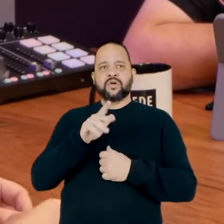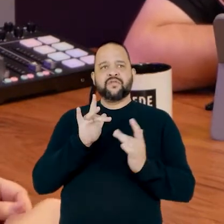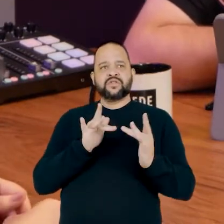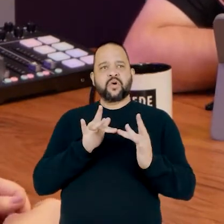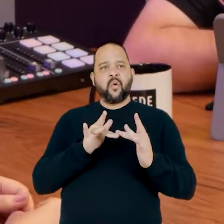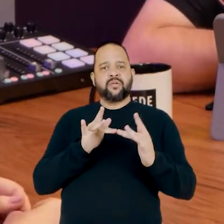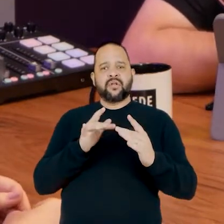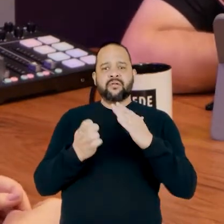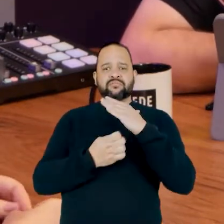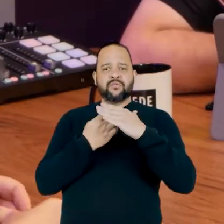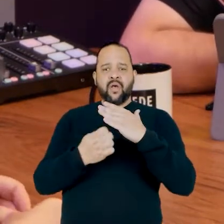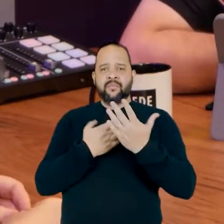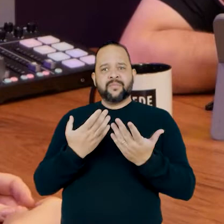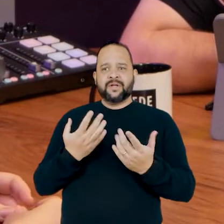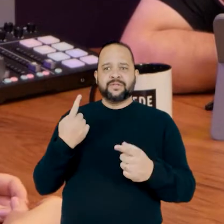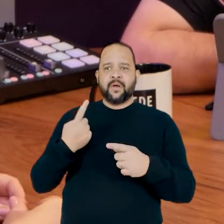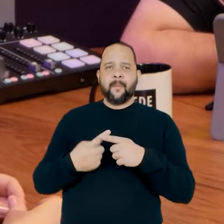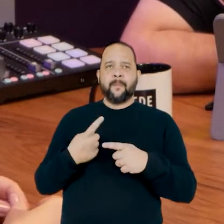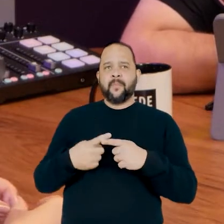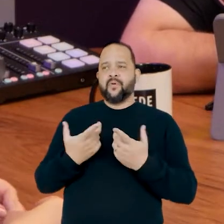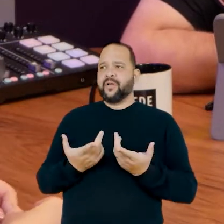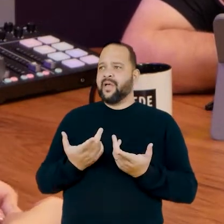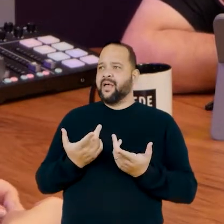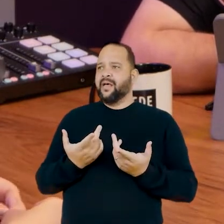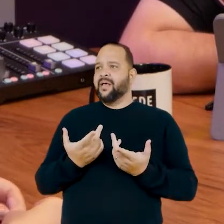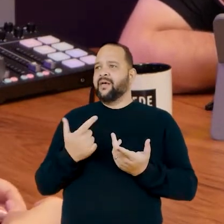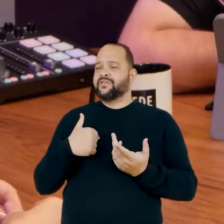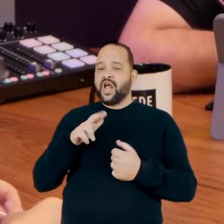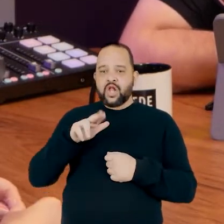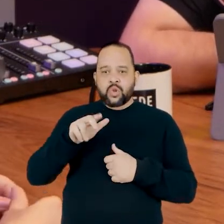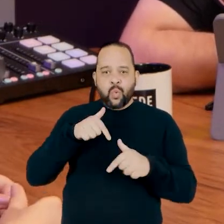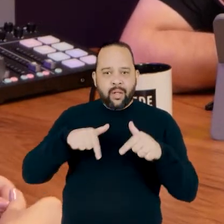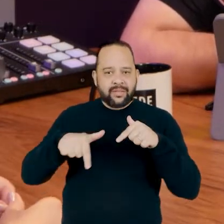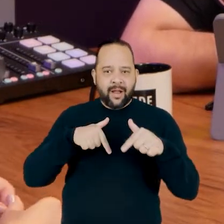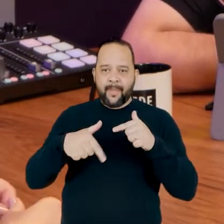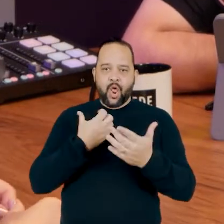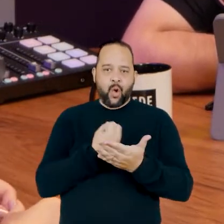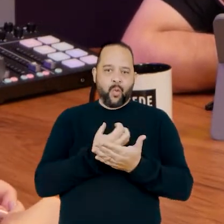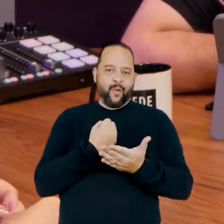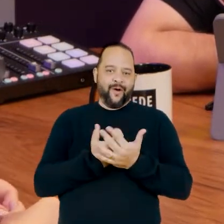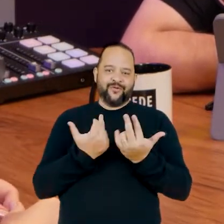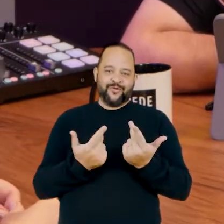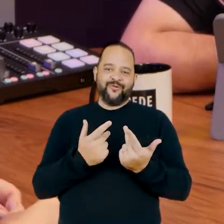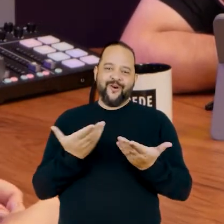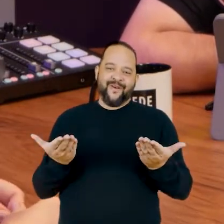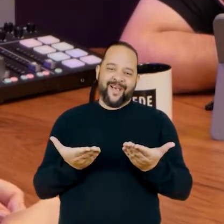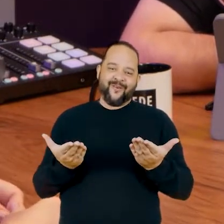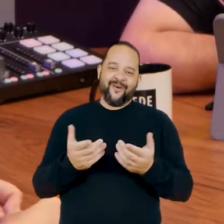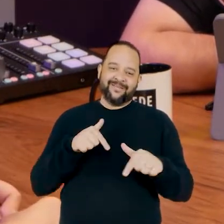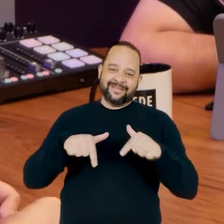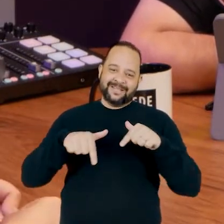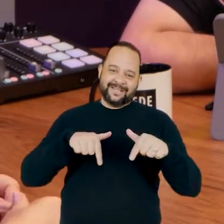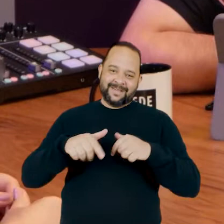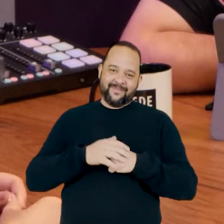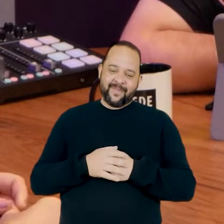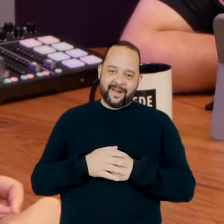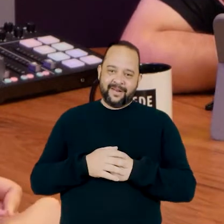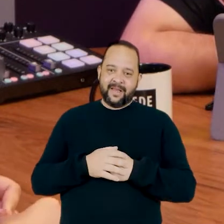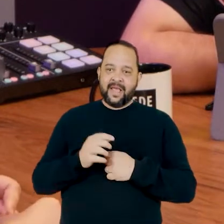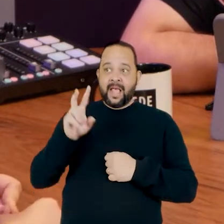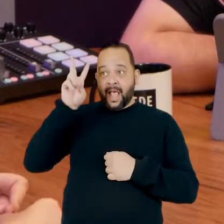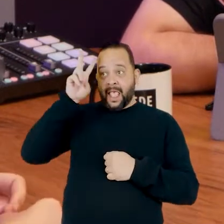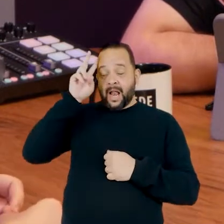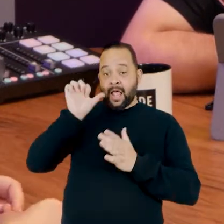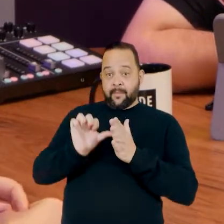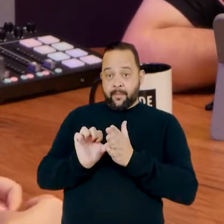Shure e tal. Eu falei, meu, é porque eu acho que você nunca tinha trabalhado com áudio como a gente trabalha, né? Eu lembro a primeira